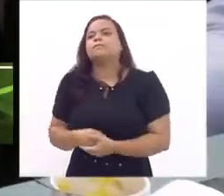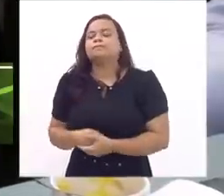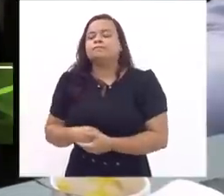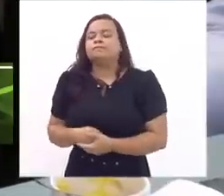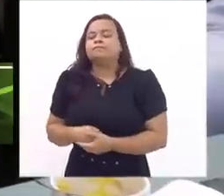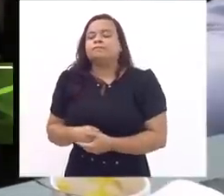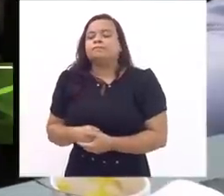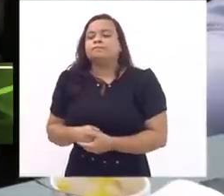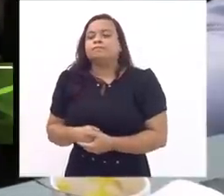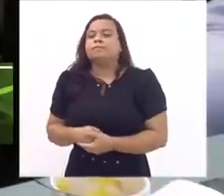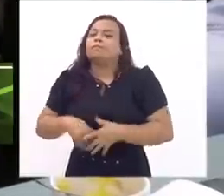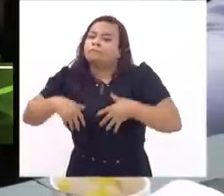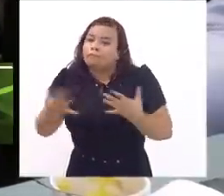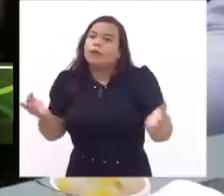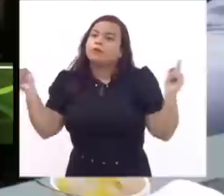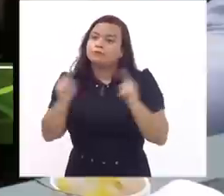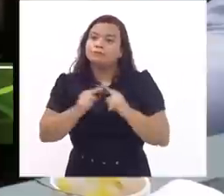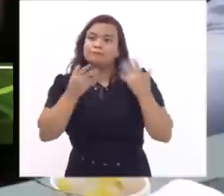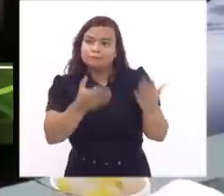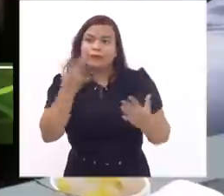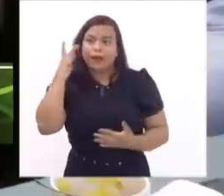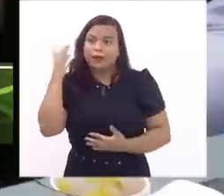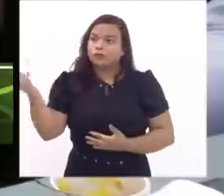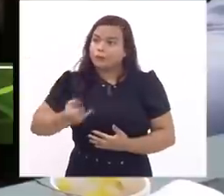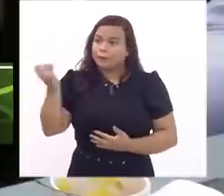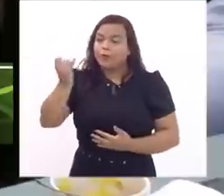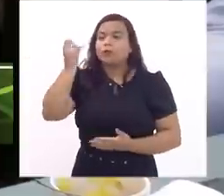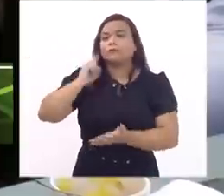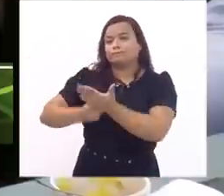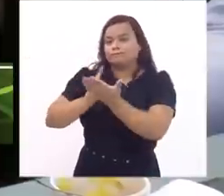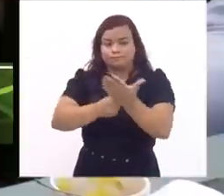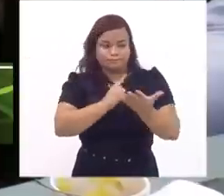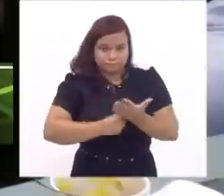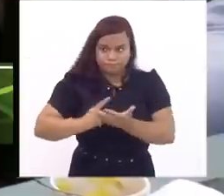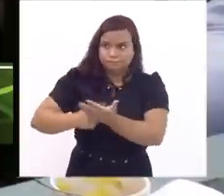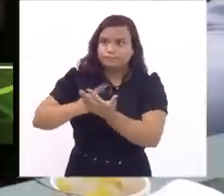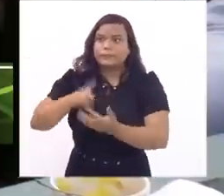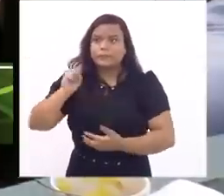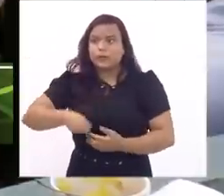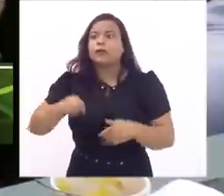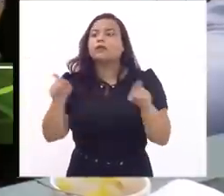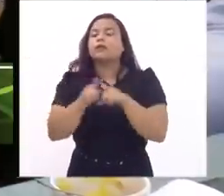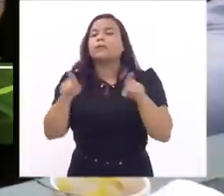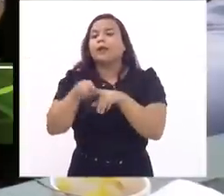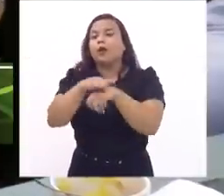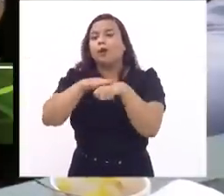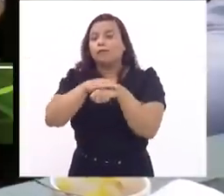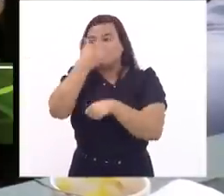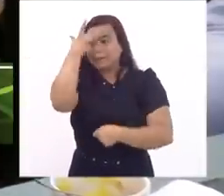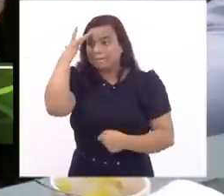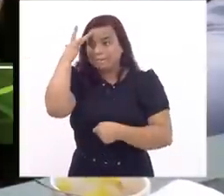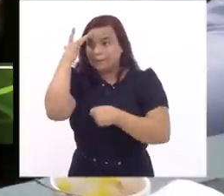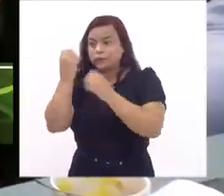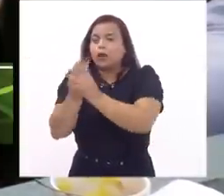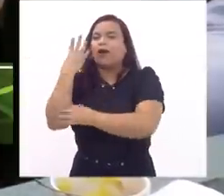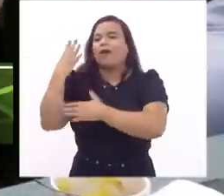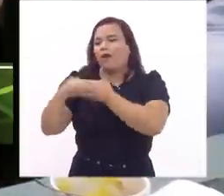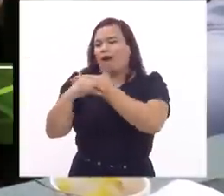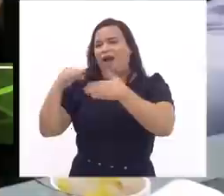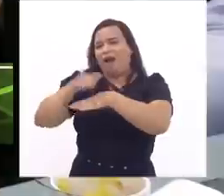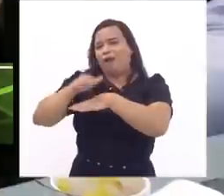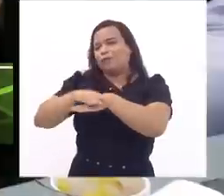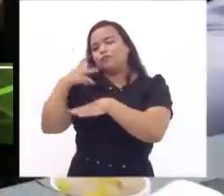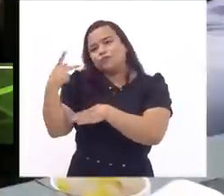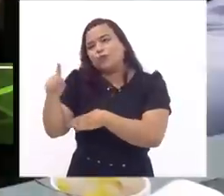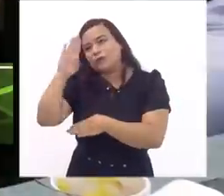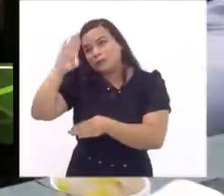sentido, eu acho que vale pactuar e também conversar com a autora principal. Afinal de contas, quando